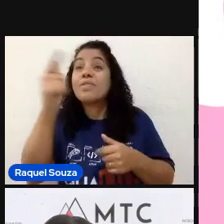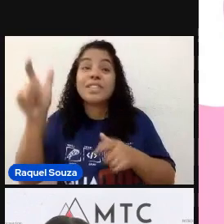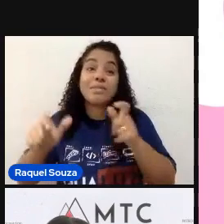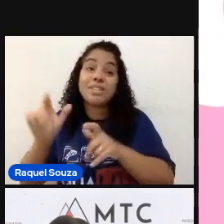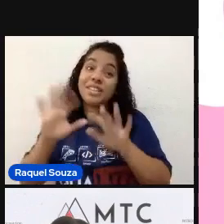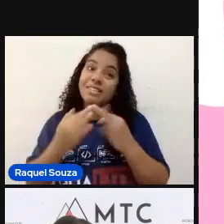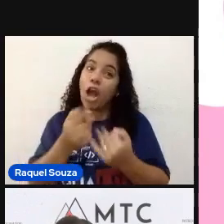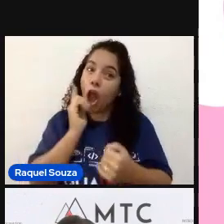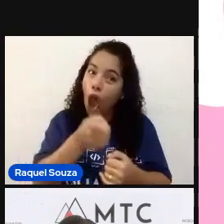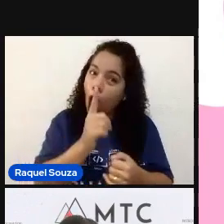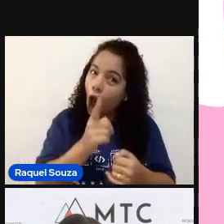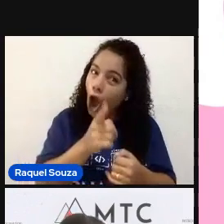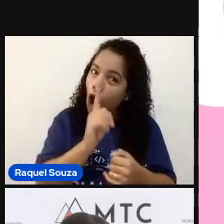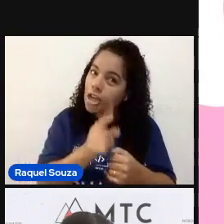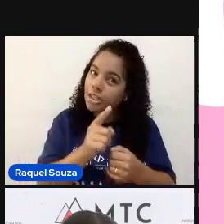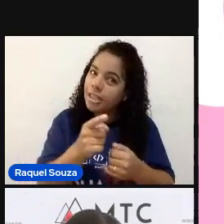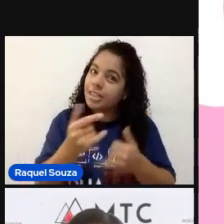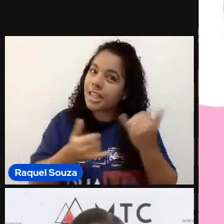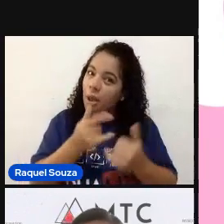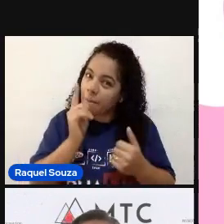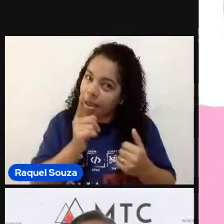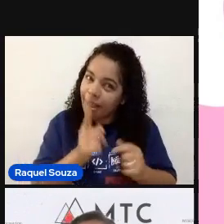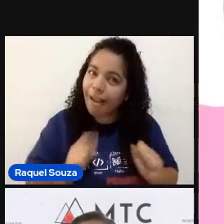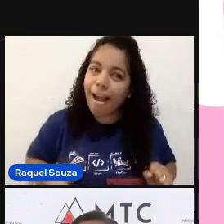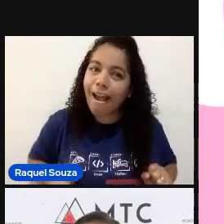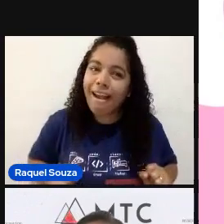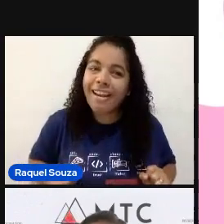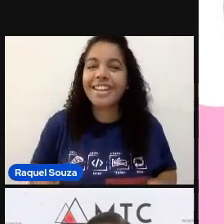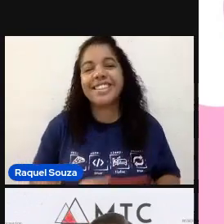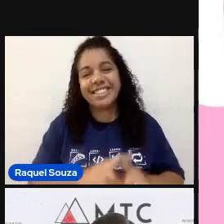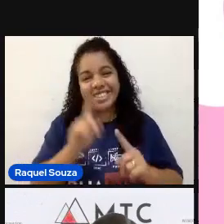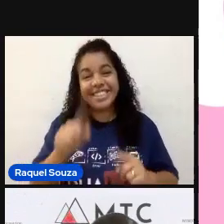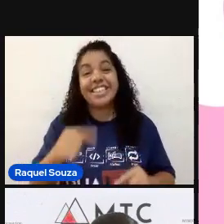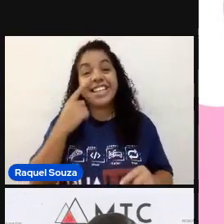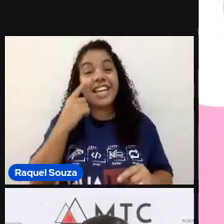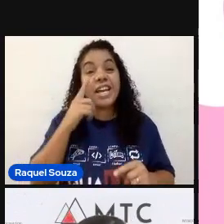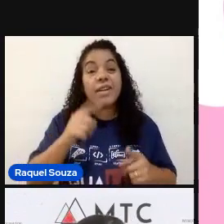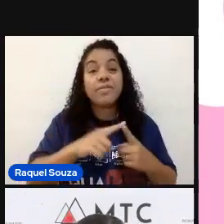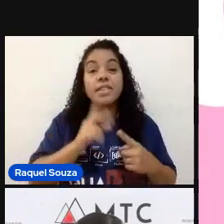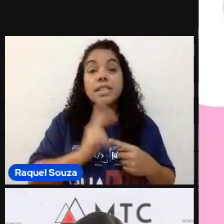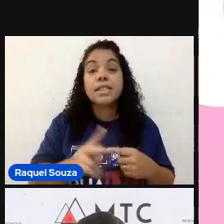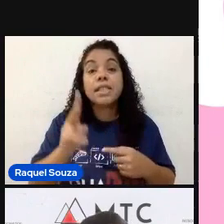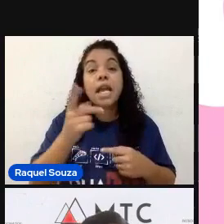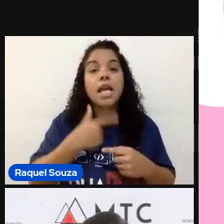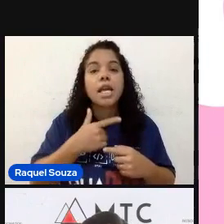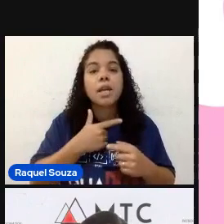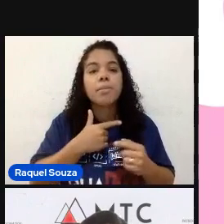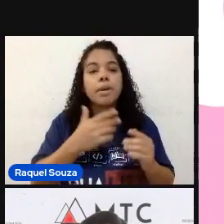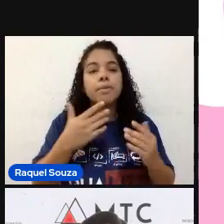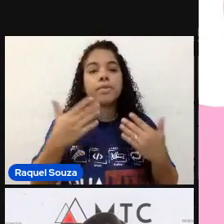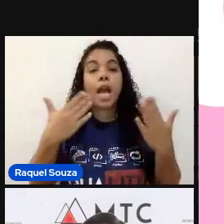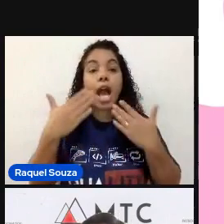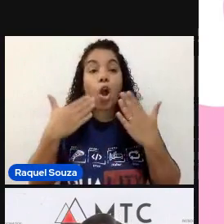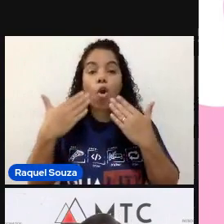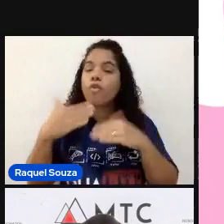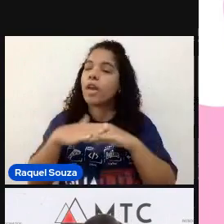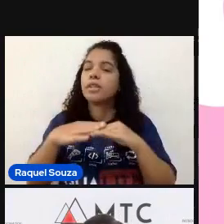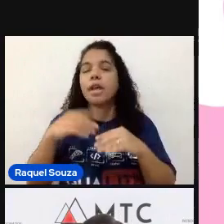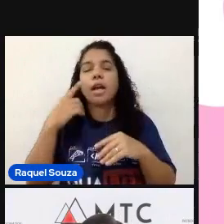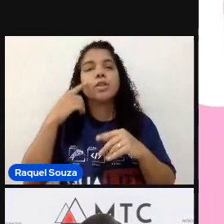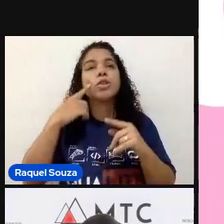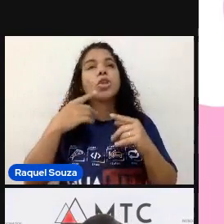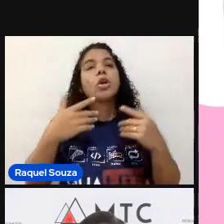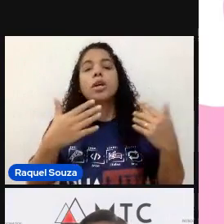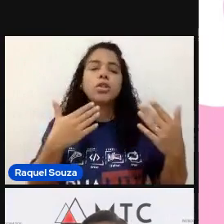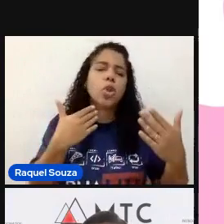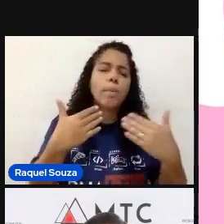Olha, não briga com a lista não, Juliane. Desligar-me sempre durante as conversas. Tão comum eu tô